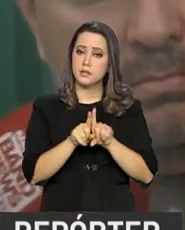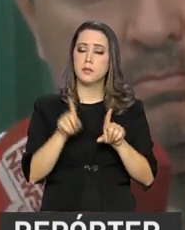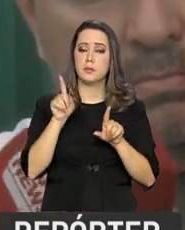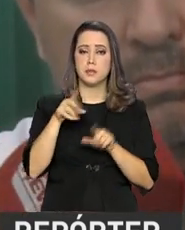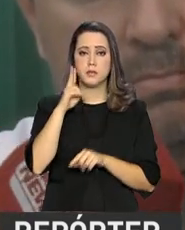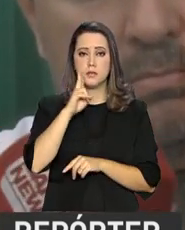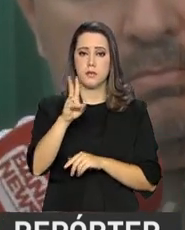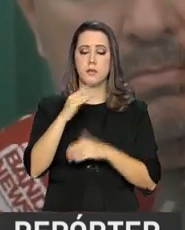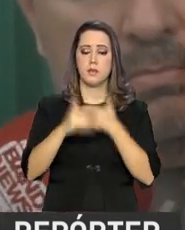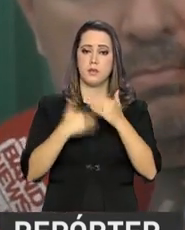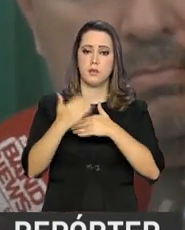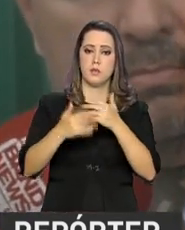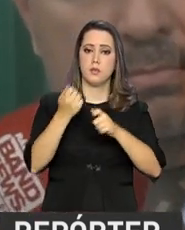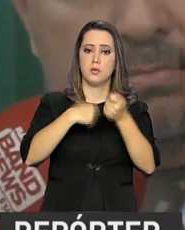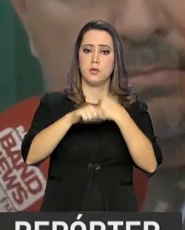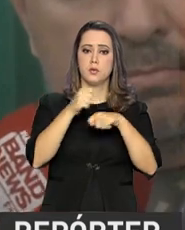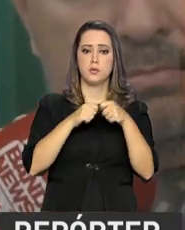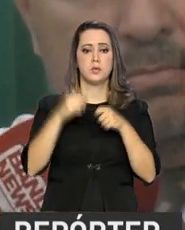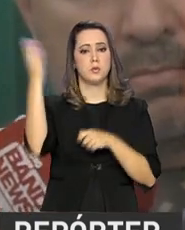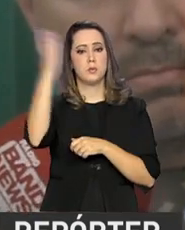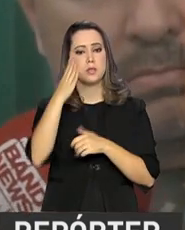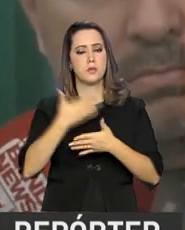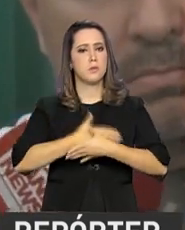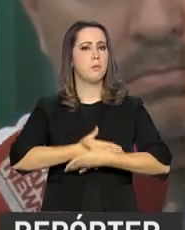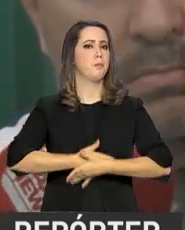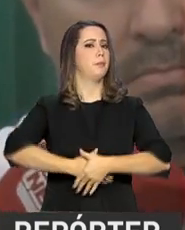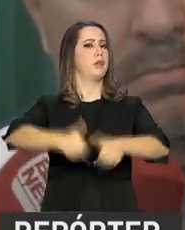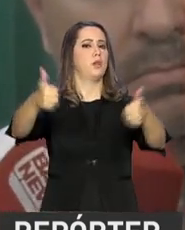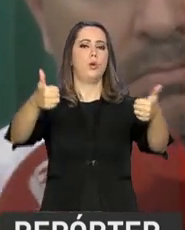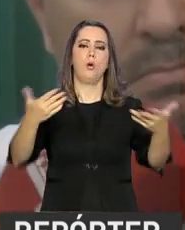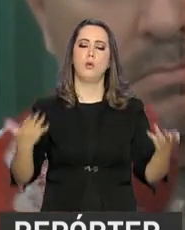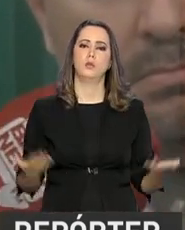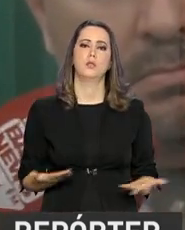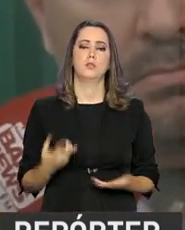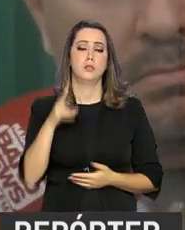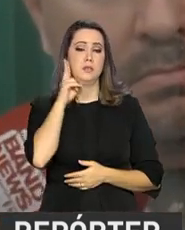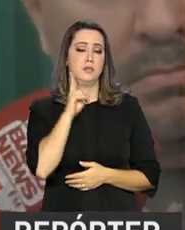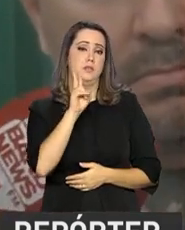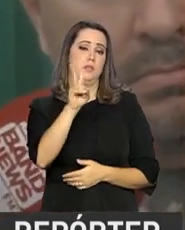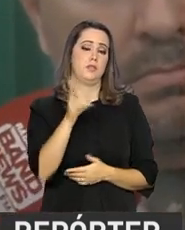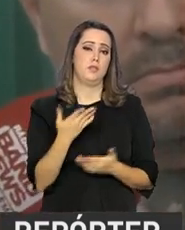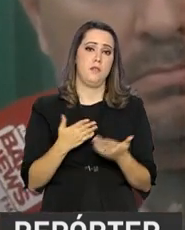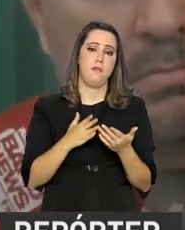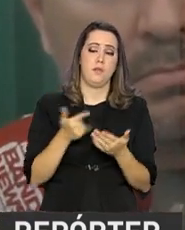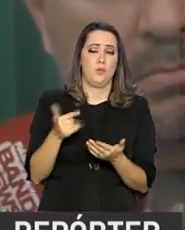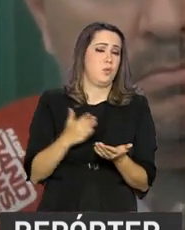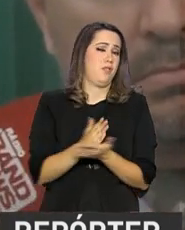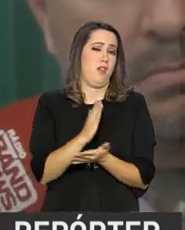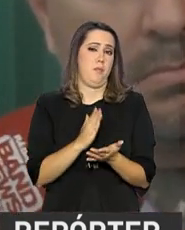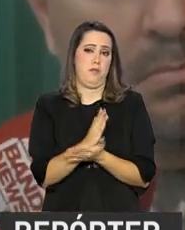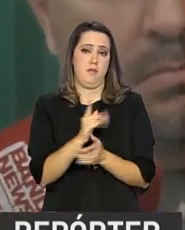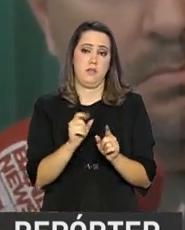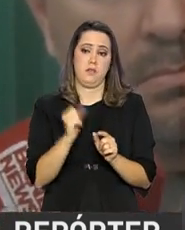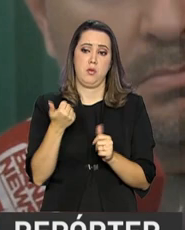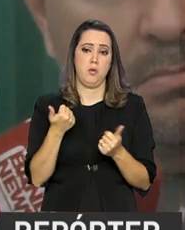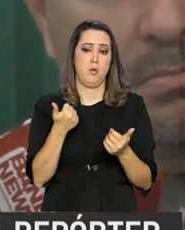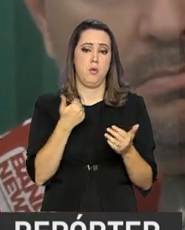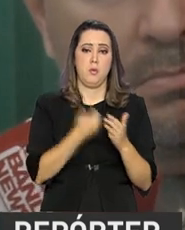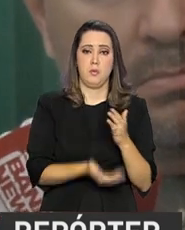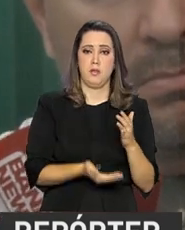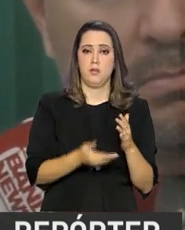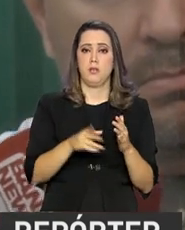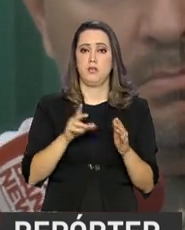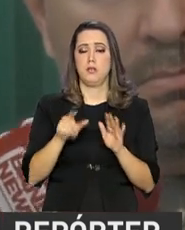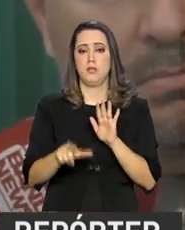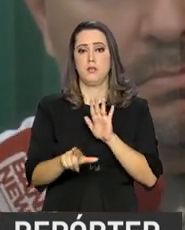o avanço da economia deste país óbvio que a não aprovação o pior a derrota da reforma da previdência que a